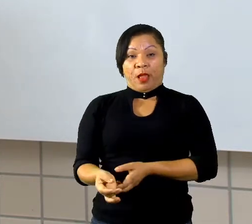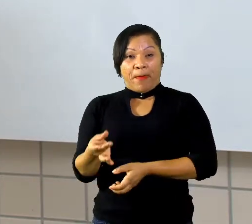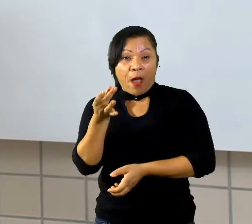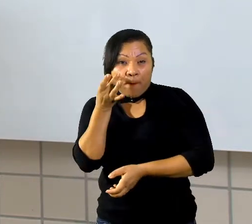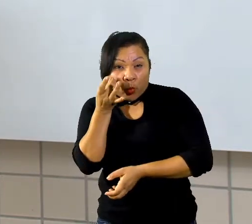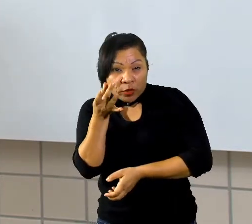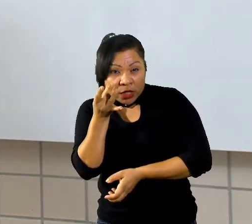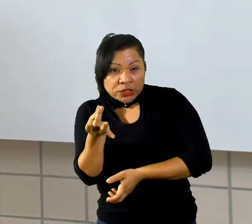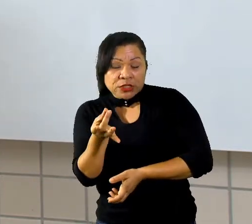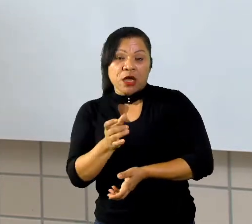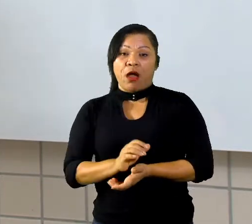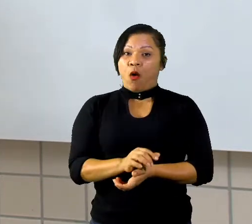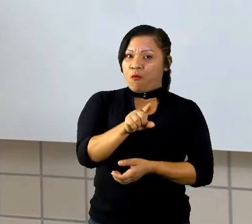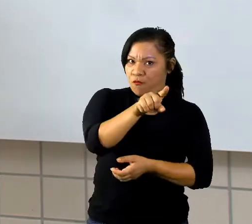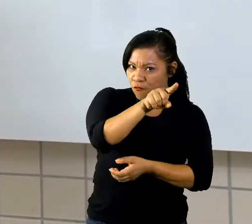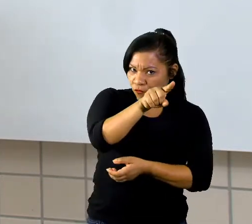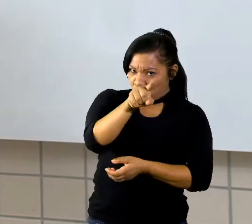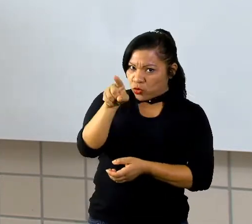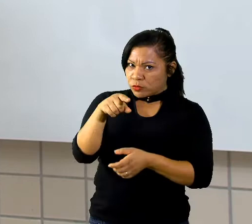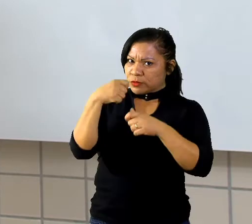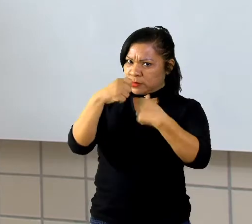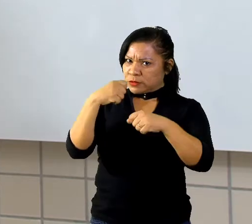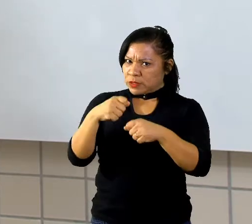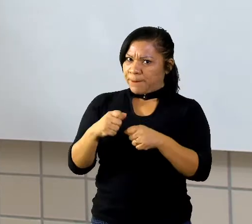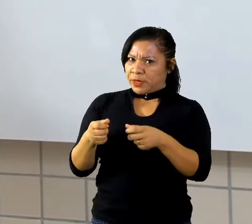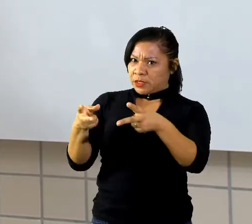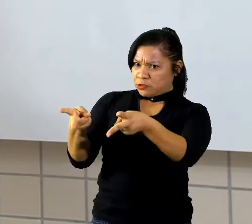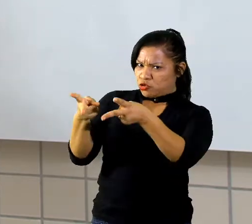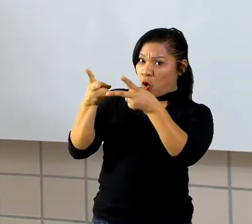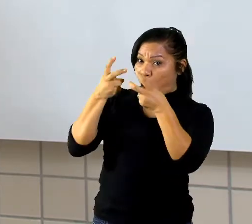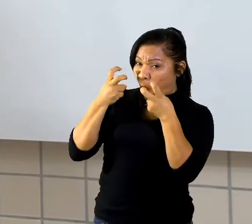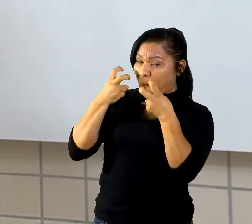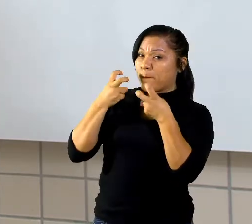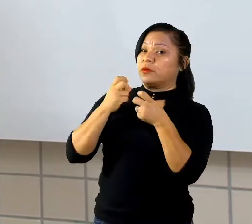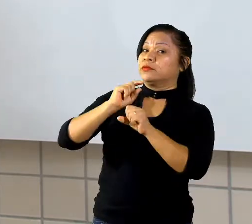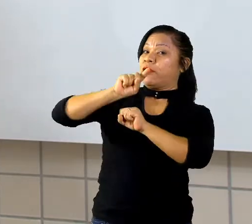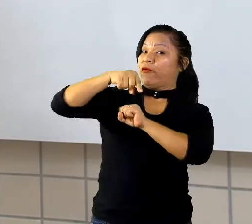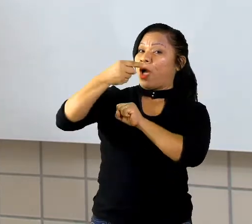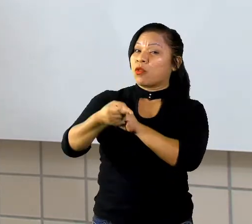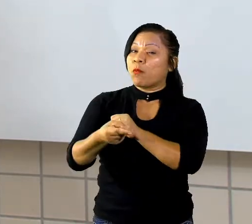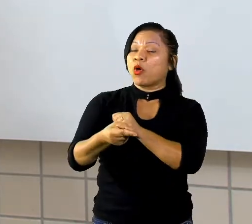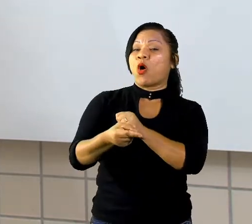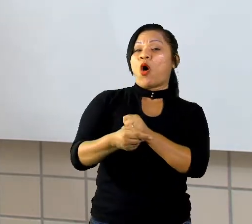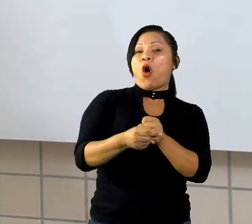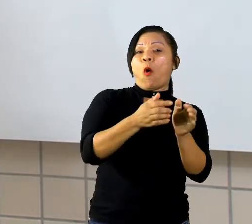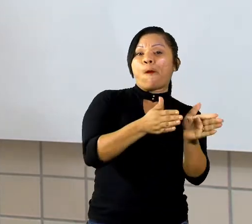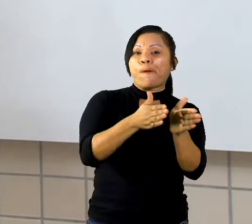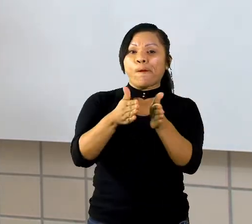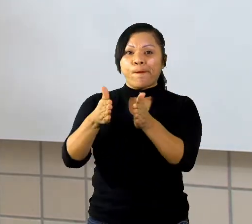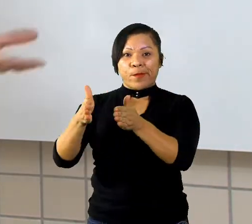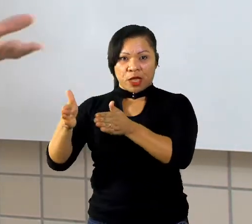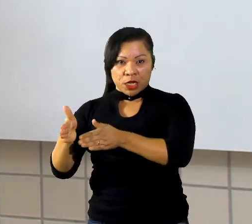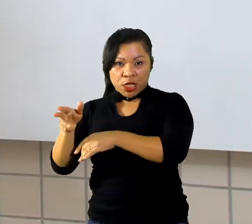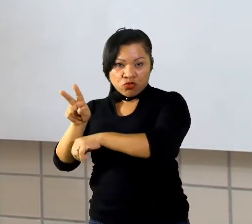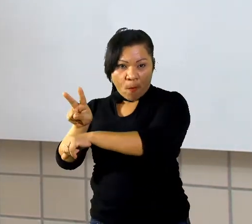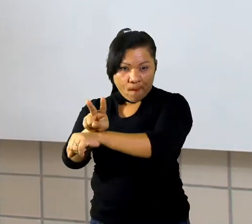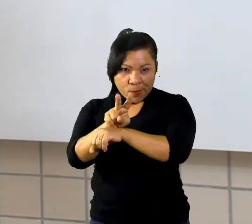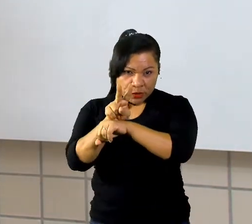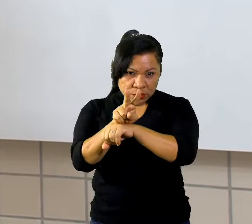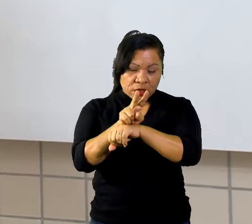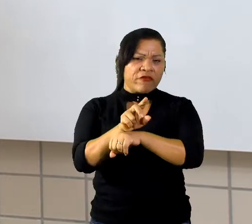atenção. Você deve ficar de olho agora nos próximos períodos, porque,